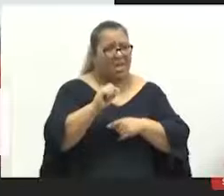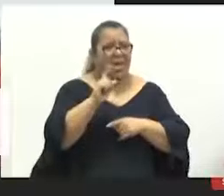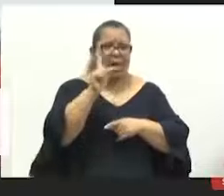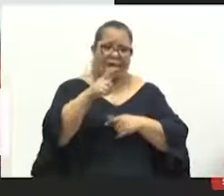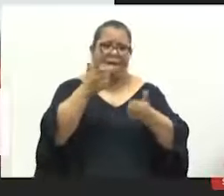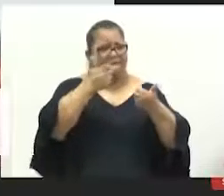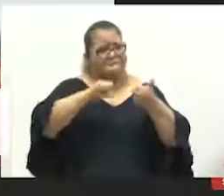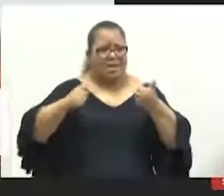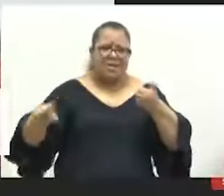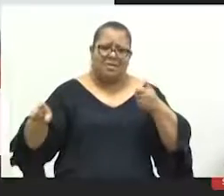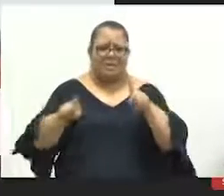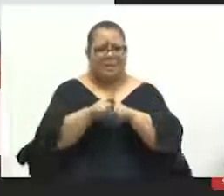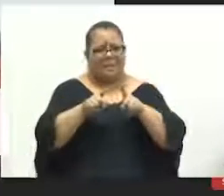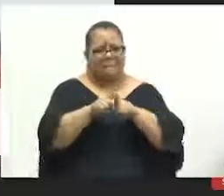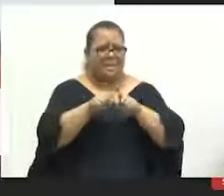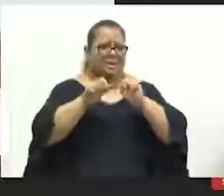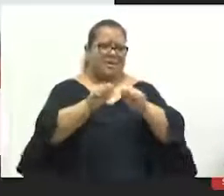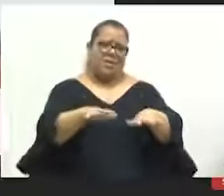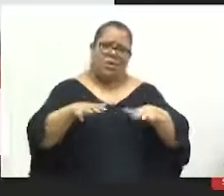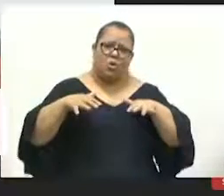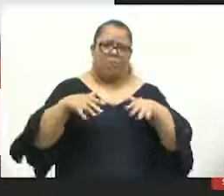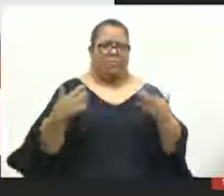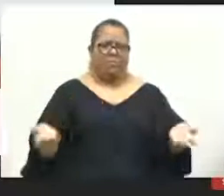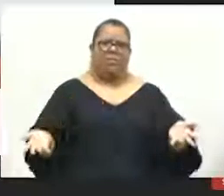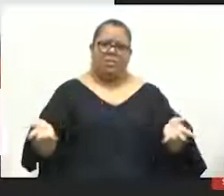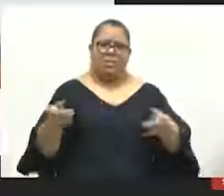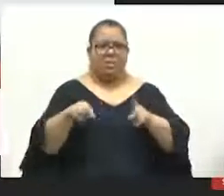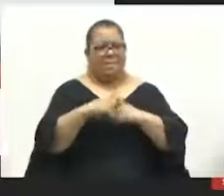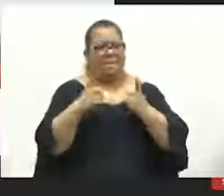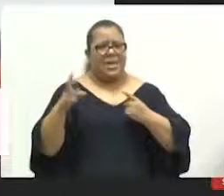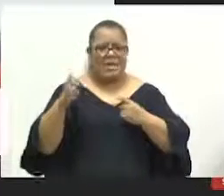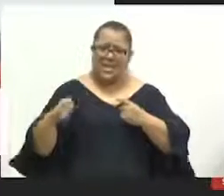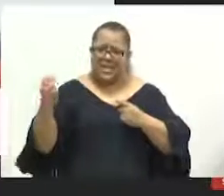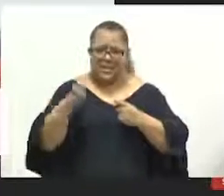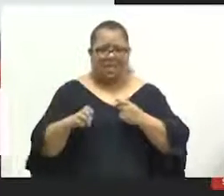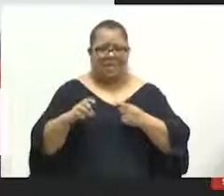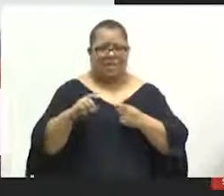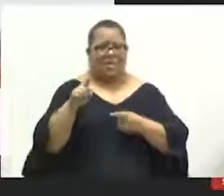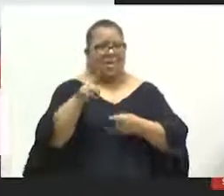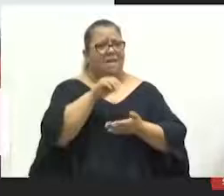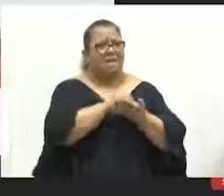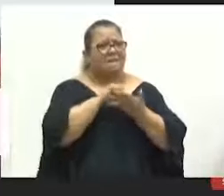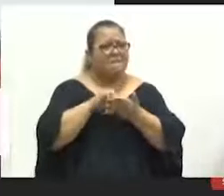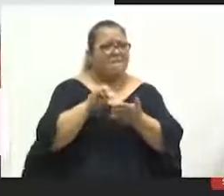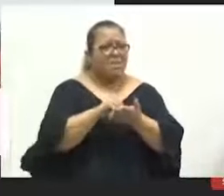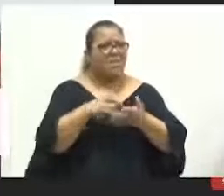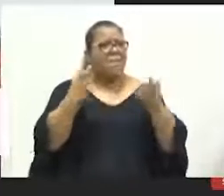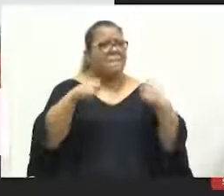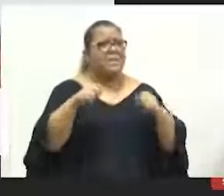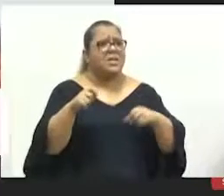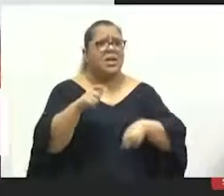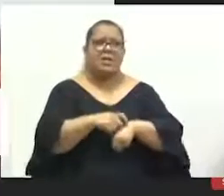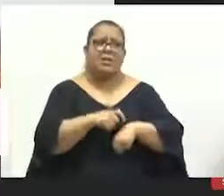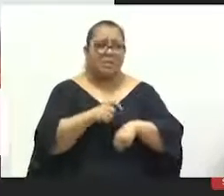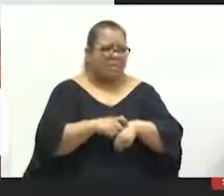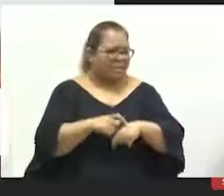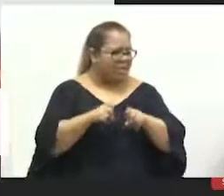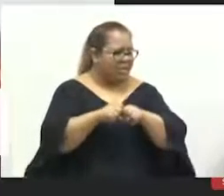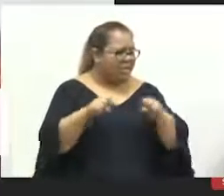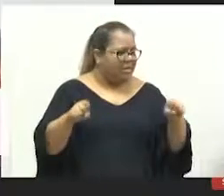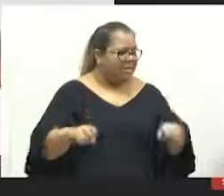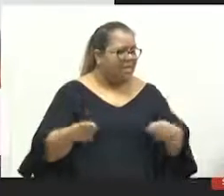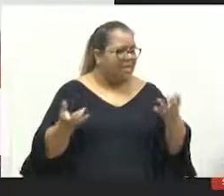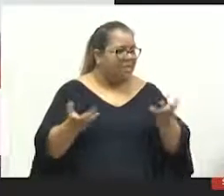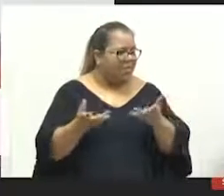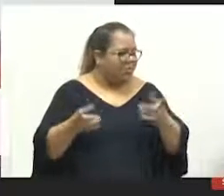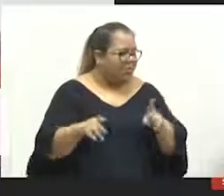auditoria. Mas aí o Estado, enquanto instituição, precisa se apropriar disso, melhorar o seu sistema de controle. E